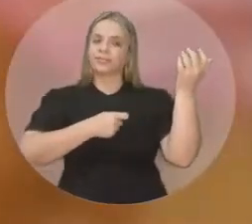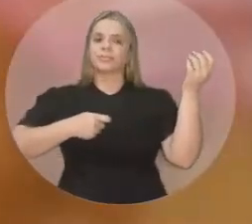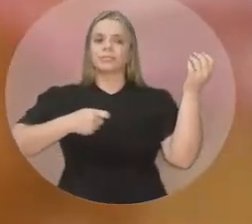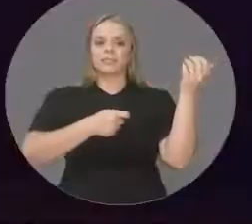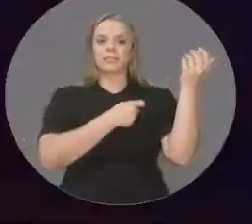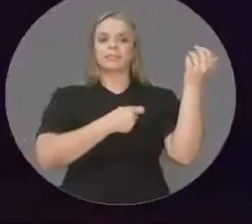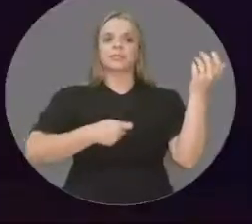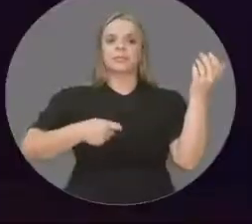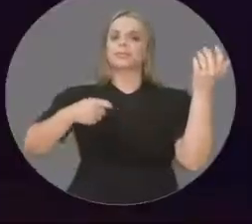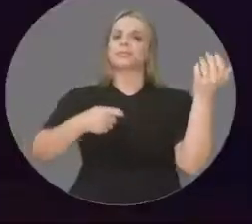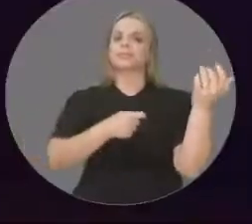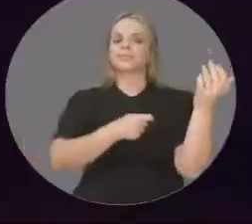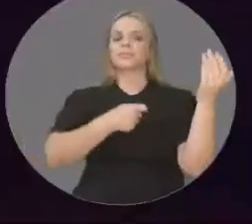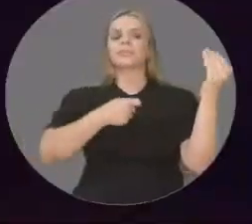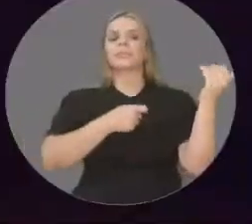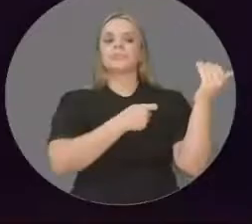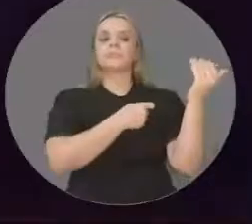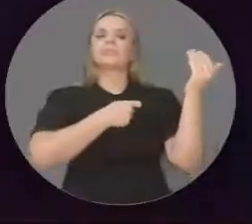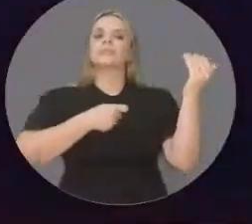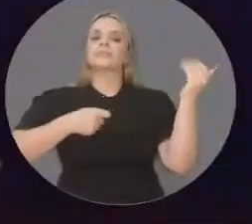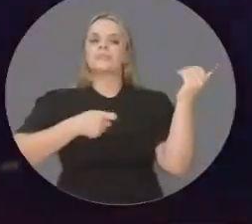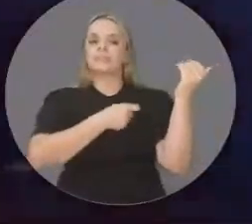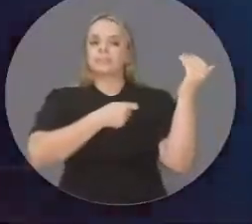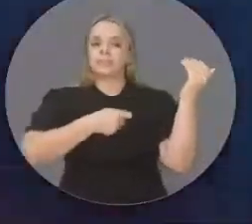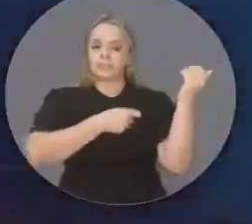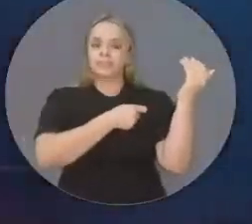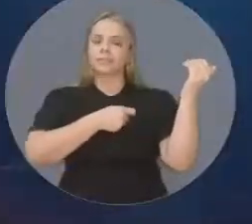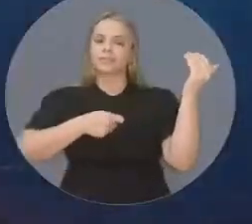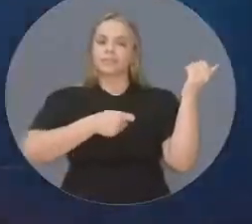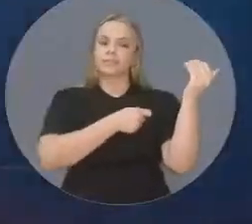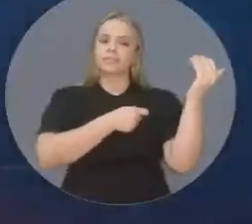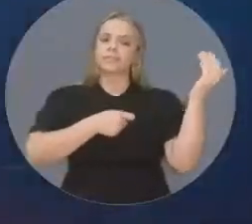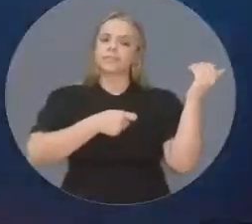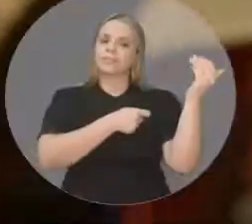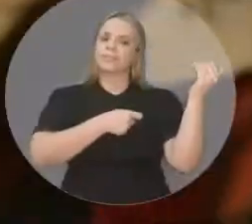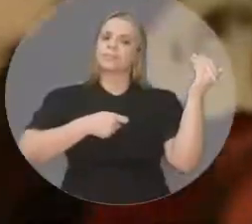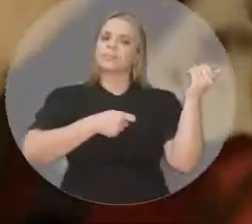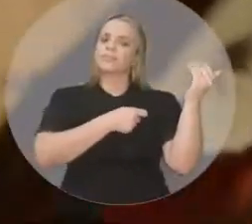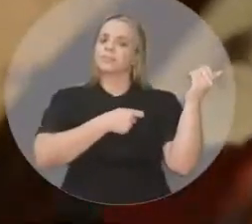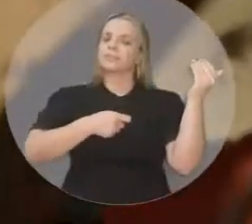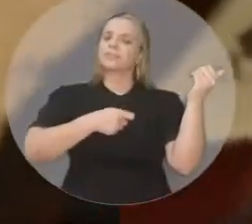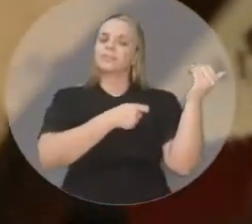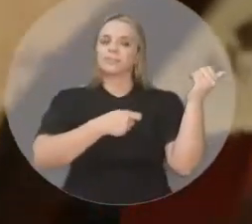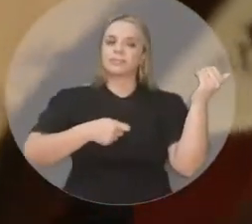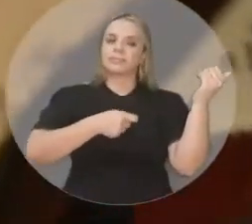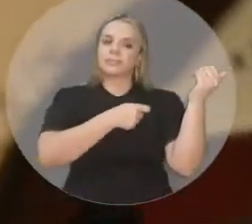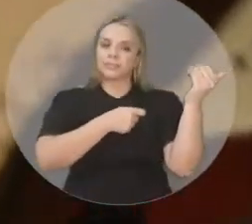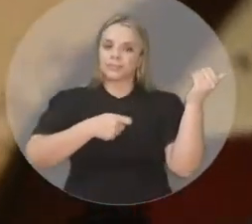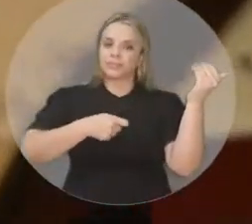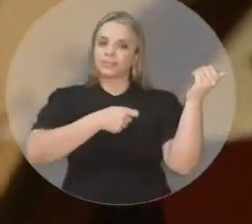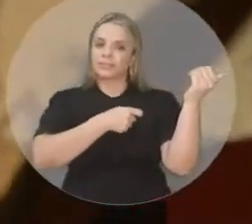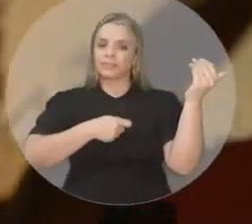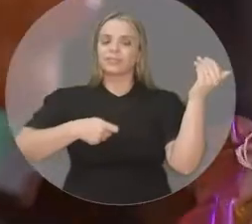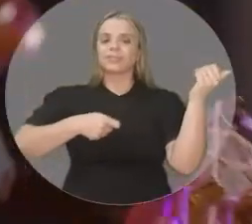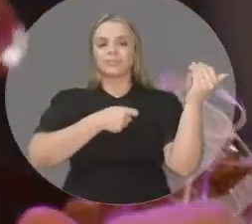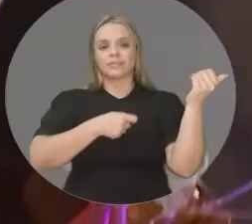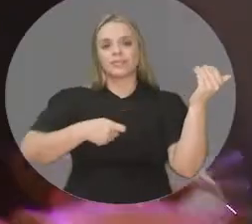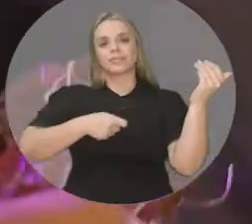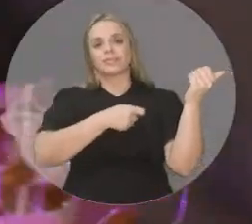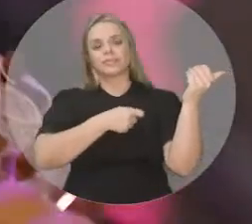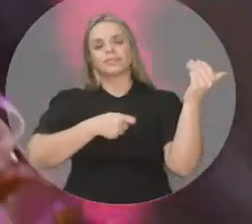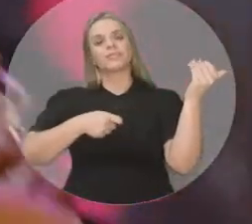vai começar. Flor Ribeirinha vai dançar. O show vai começar.